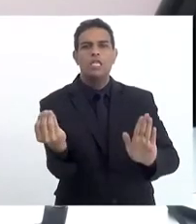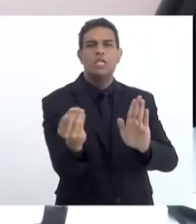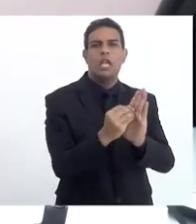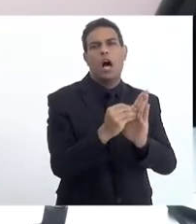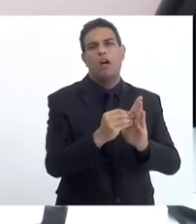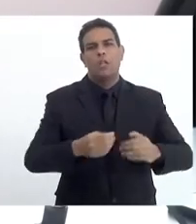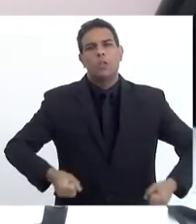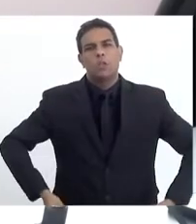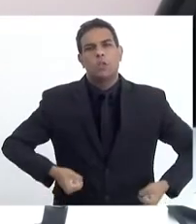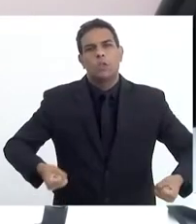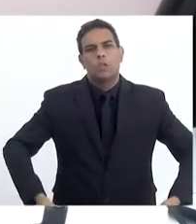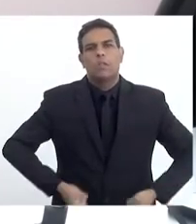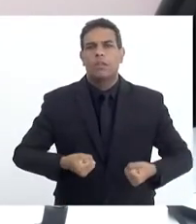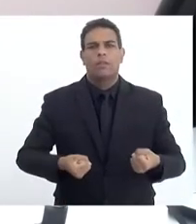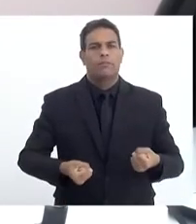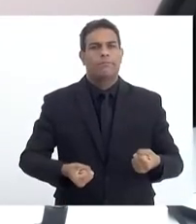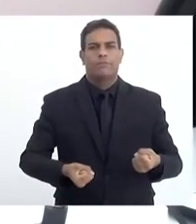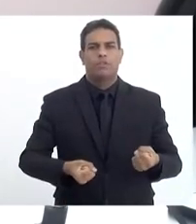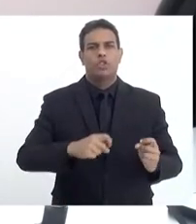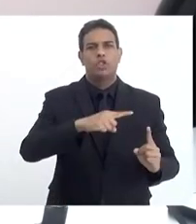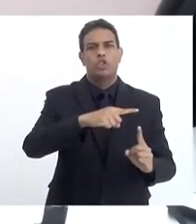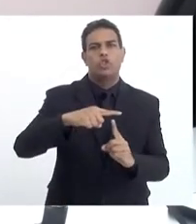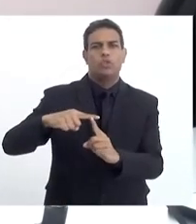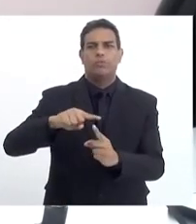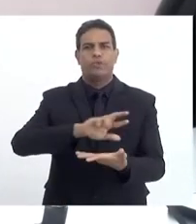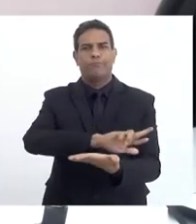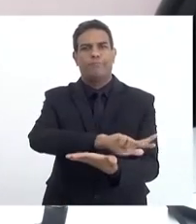motoras ou sensitivas.